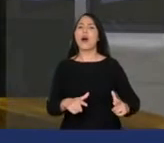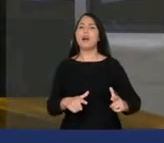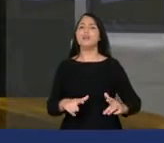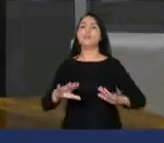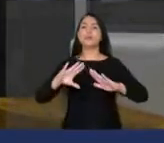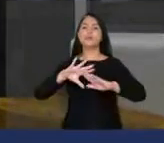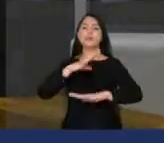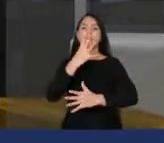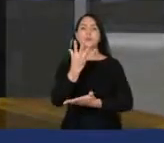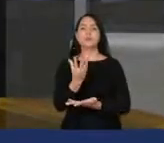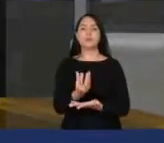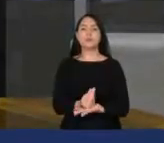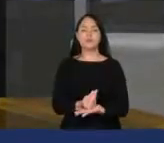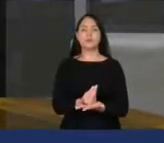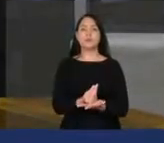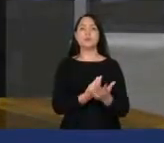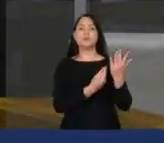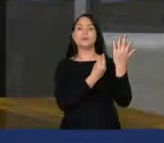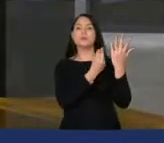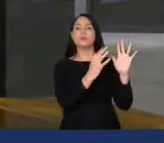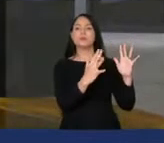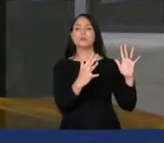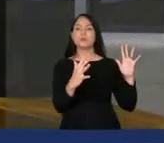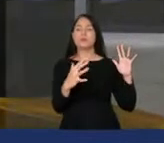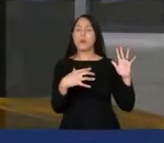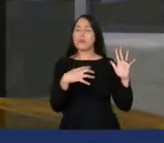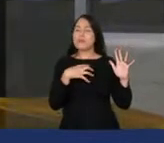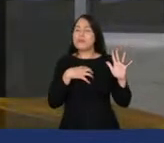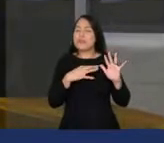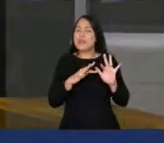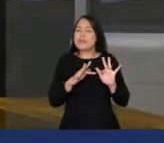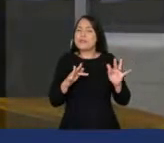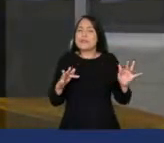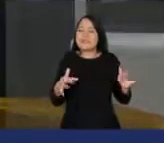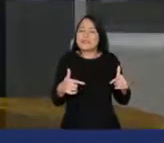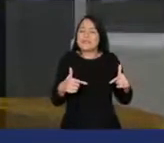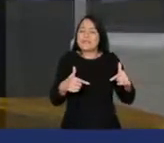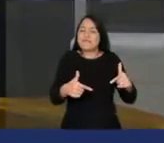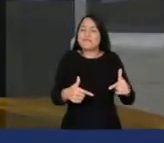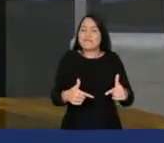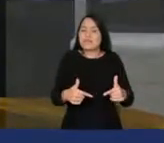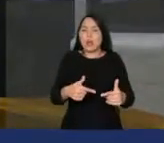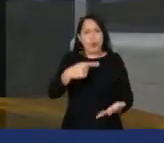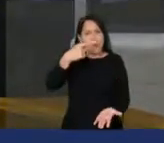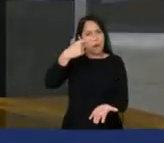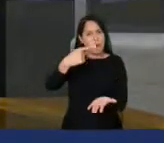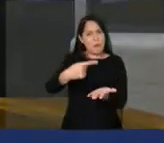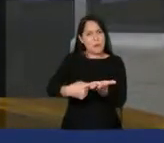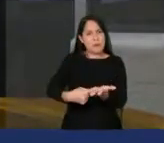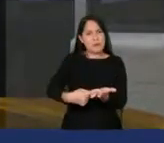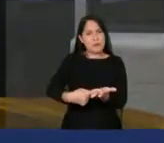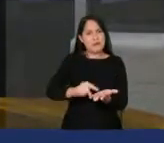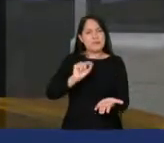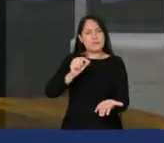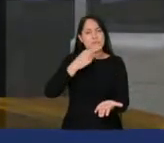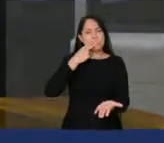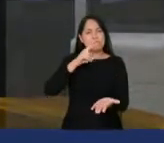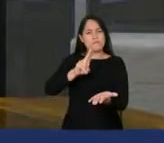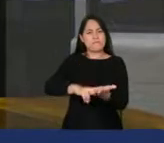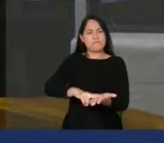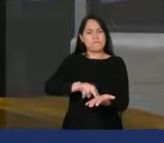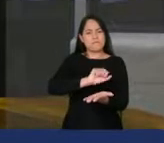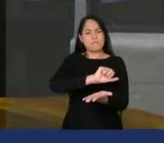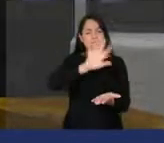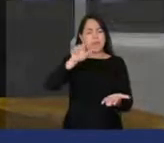floresta um simples e discreto jeito de ser, com o compromisso firmado em uma carta de princípios, onde